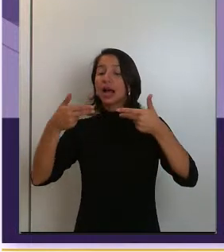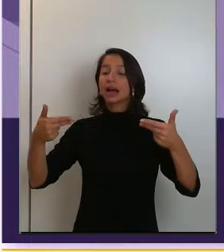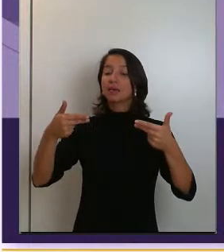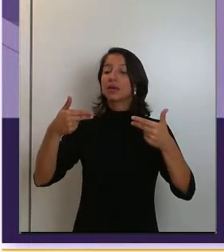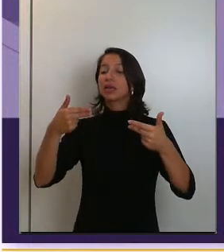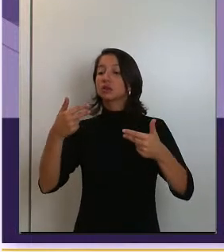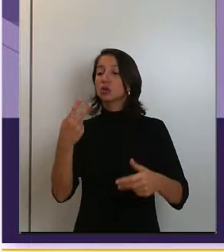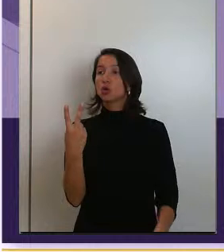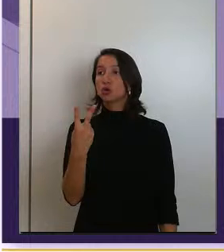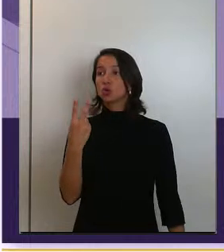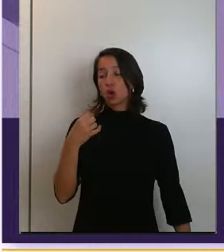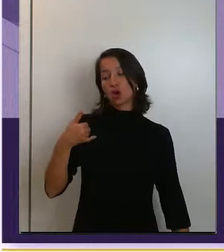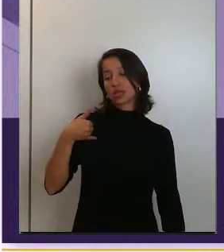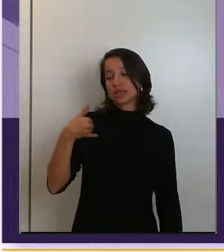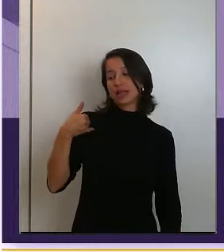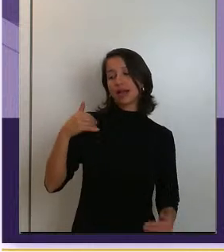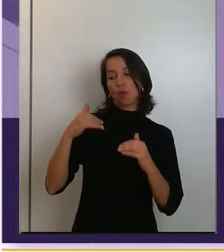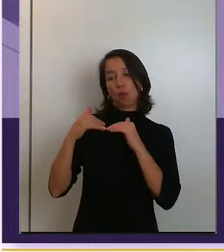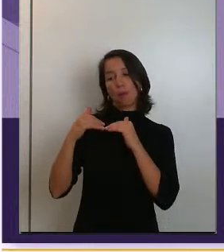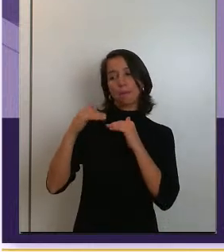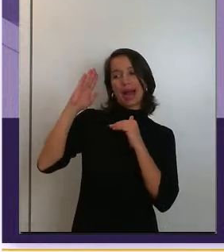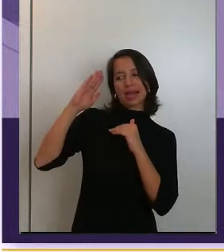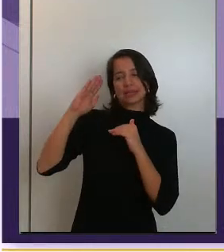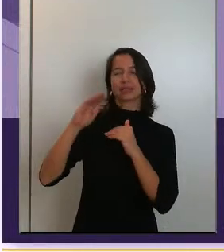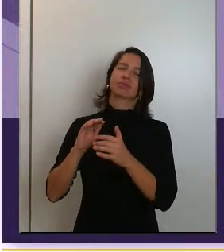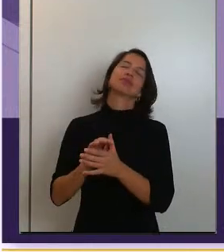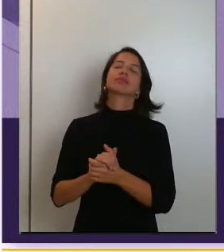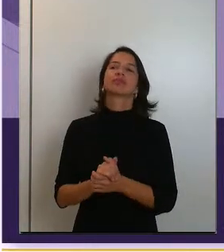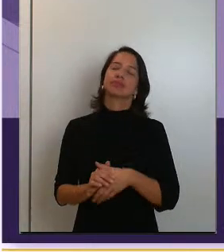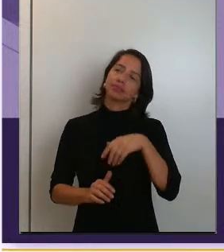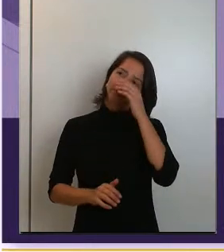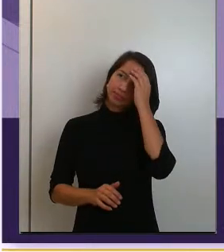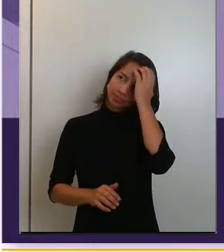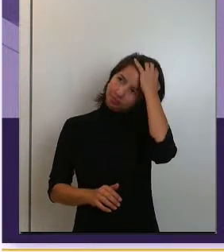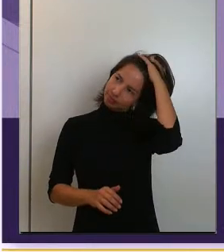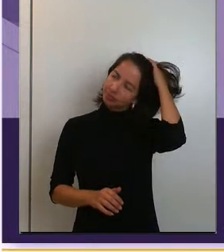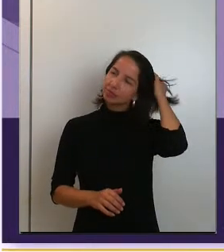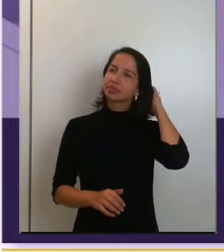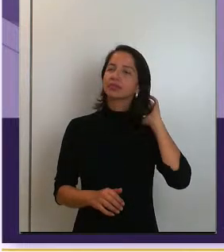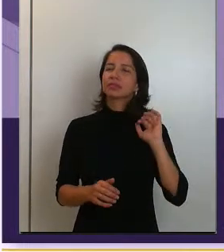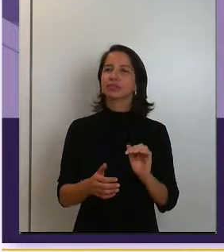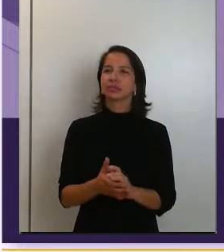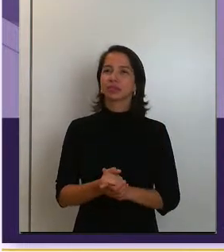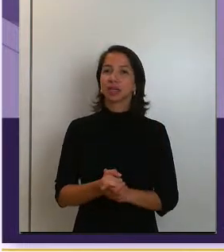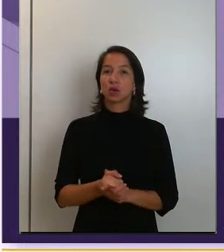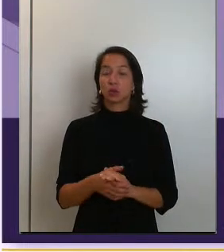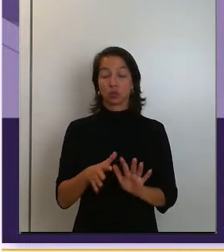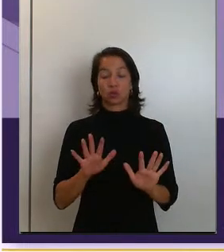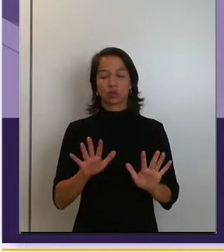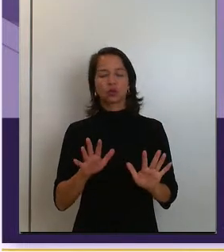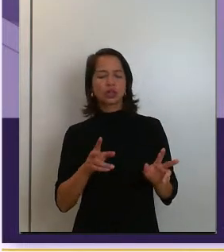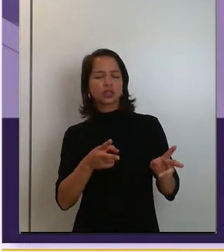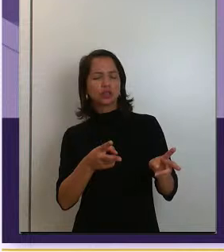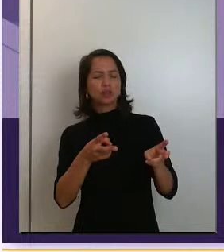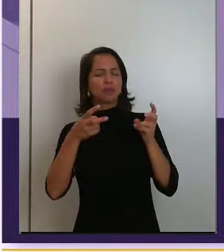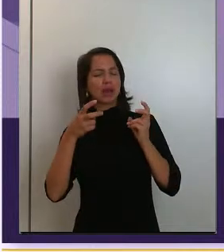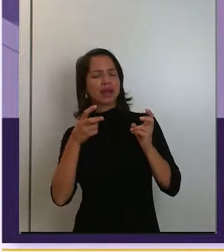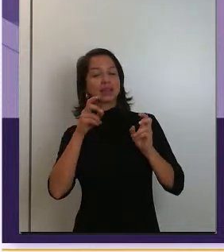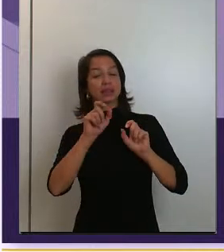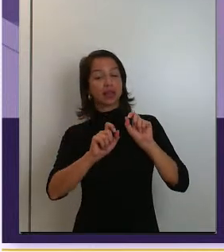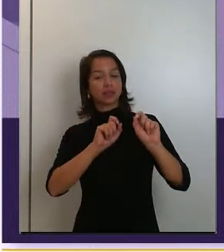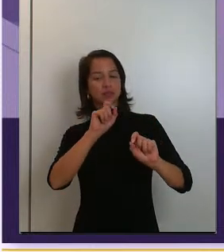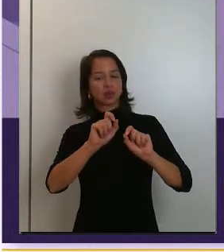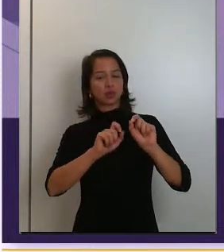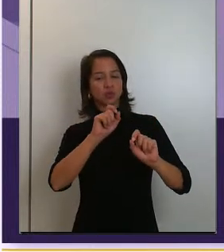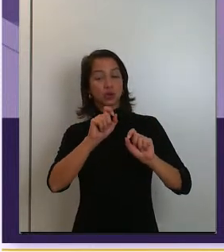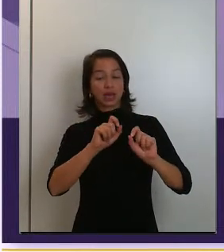mais. Então, quando a gente observa que a prevalência de aleitamento materno exclusivo entre as